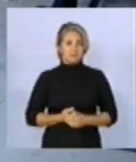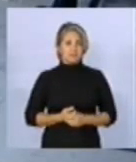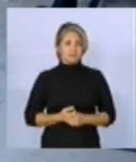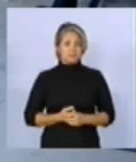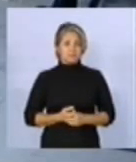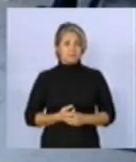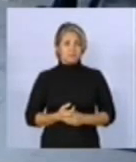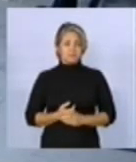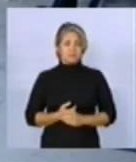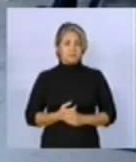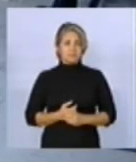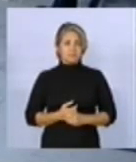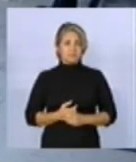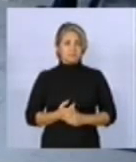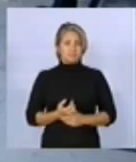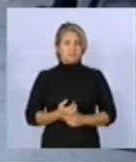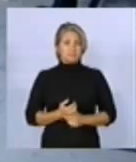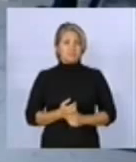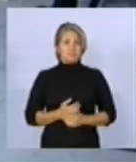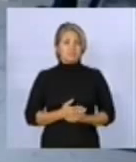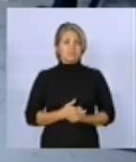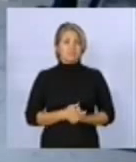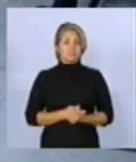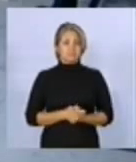intervenha passa dos